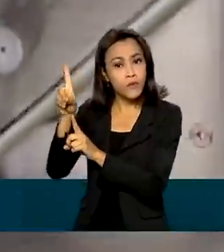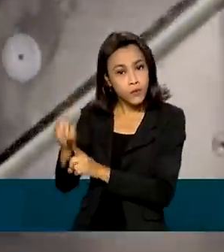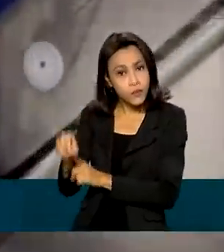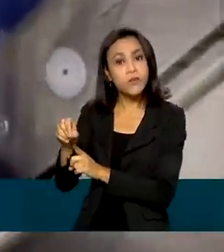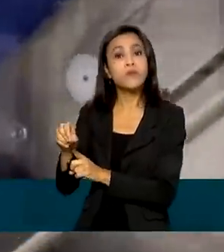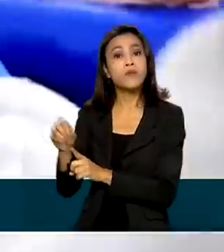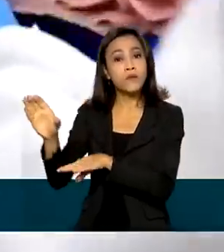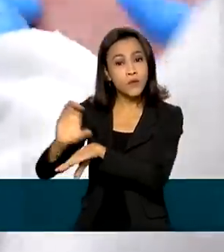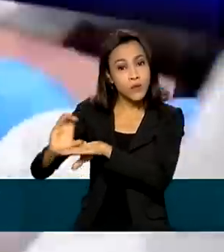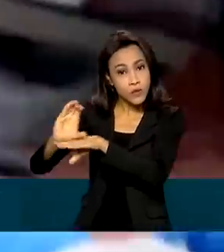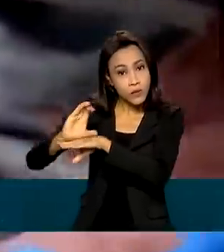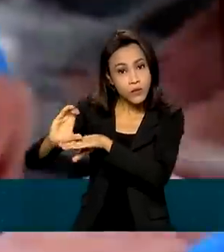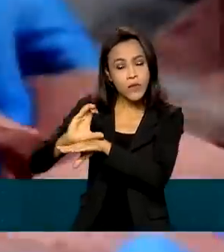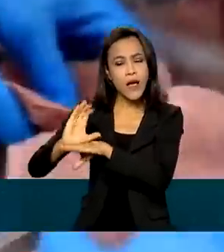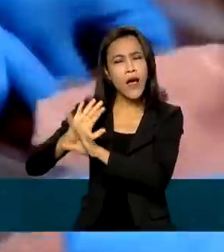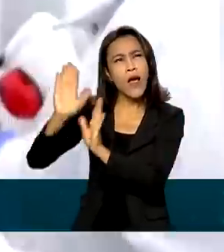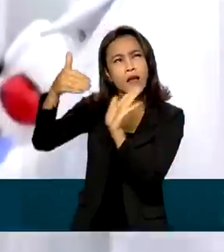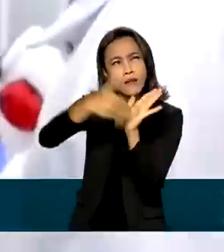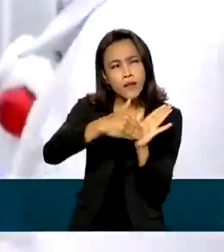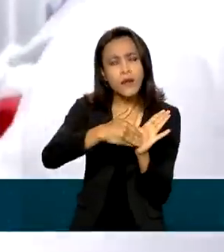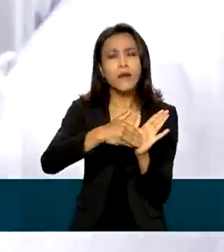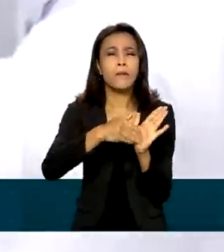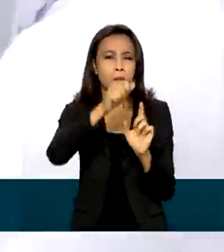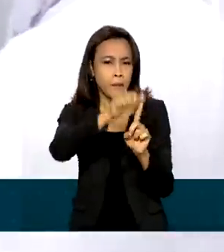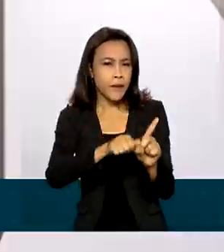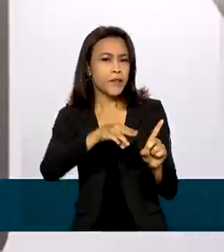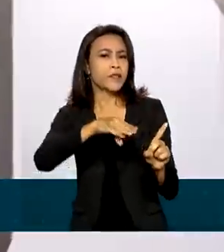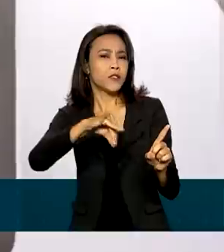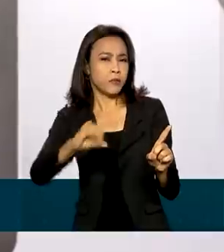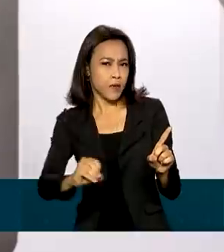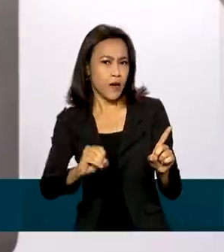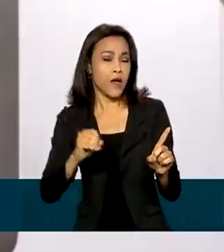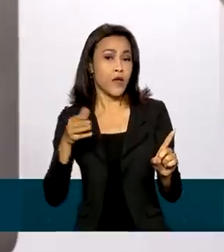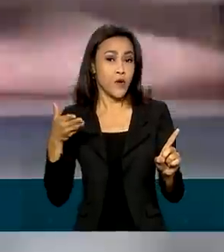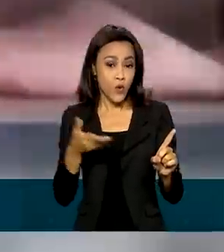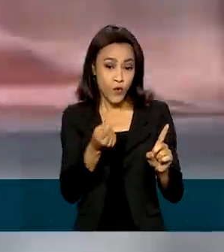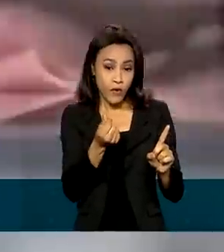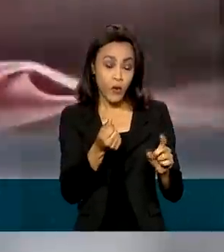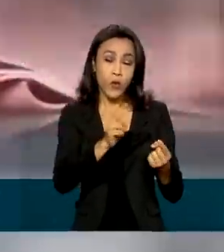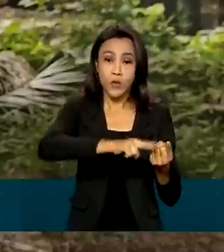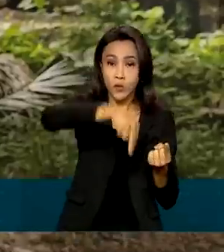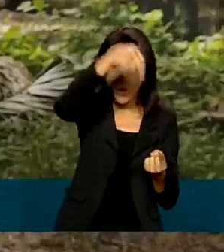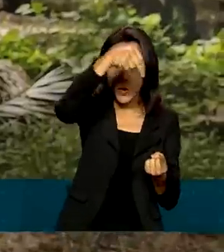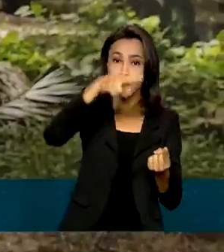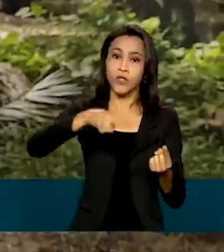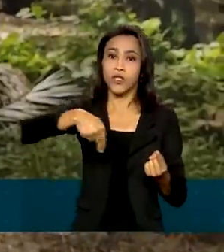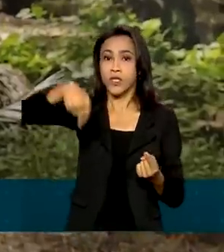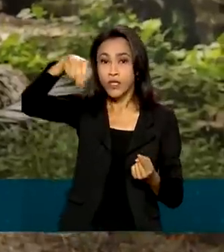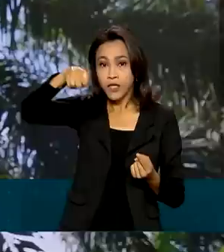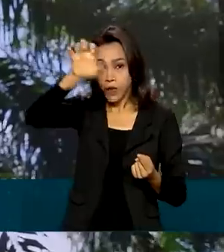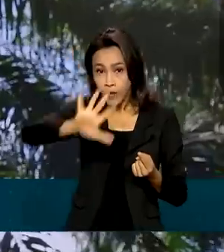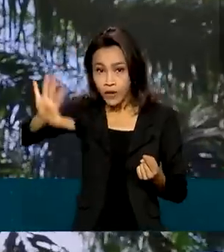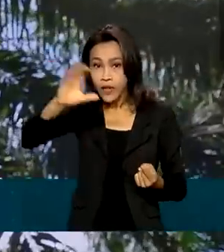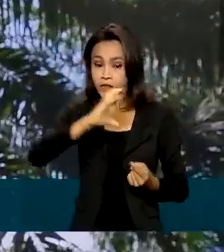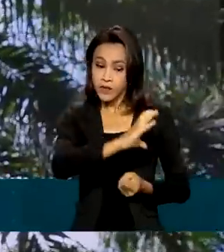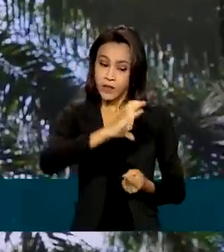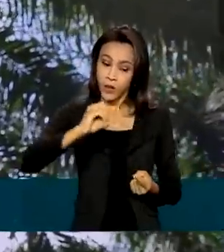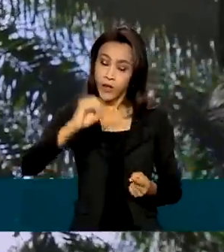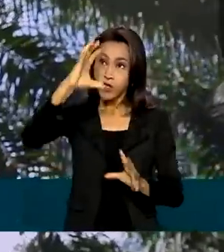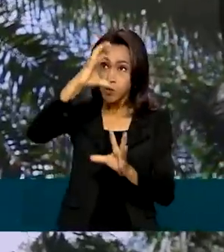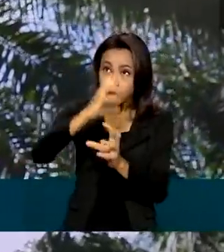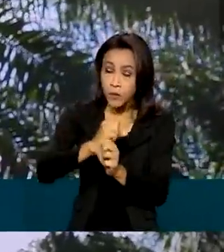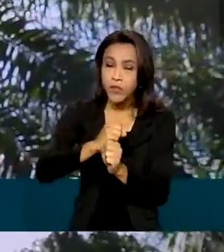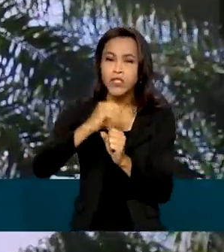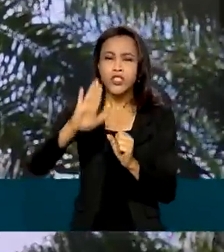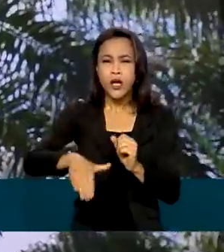até maio a soma das contratações de crédito dos Fundos do Norte centro-oeste e Nordeste já